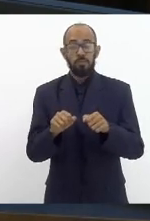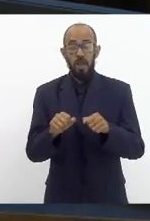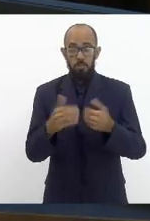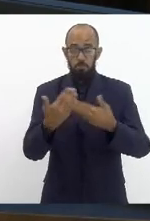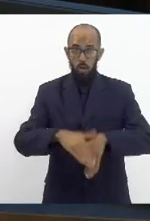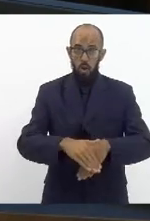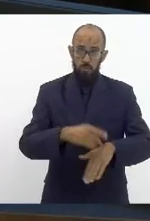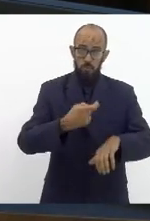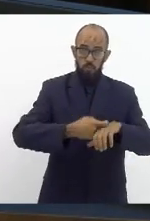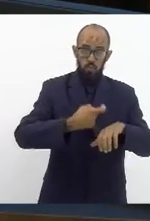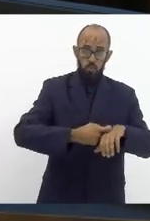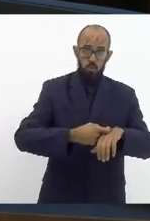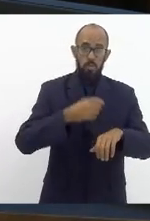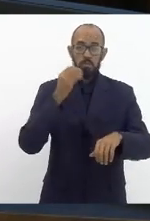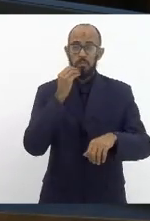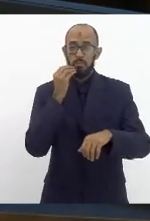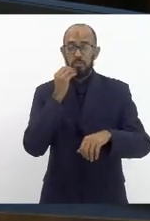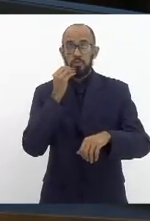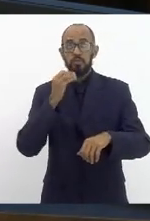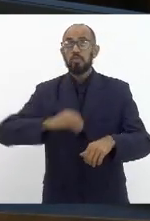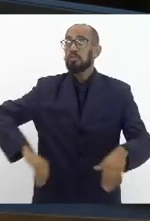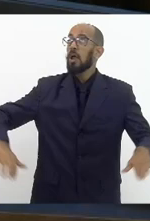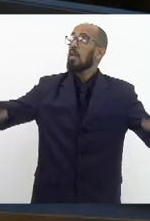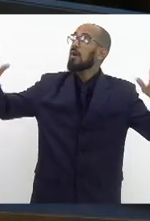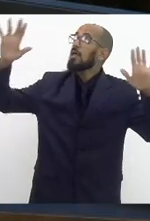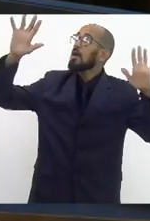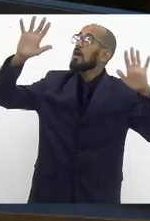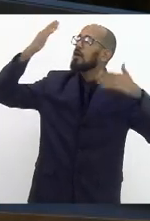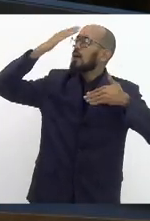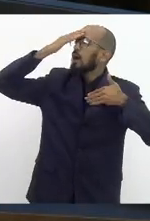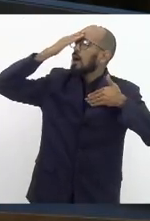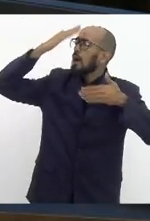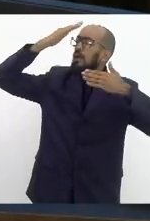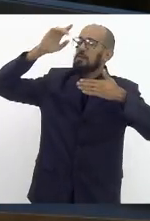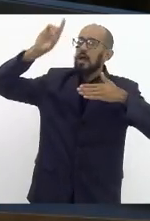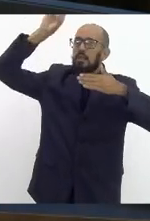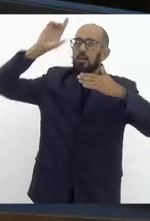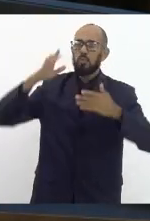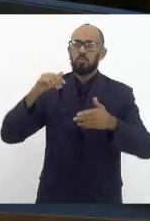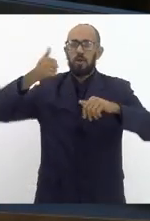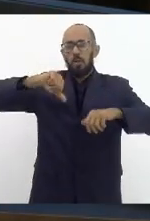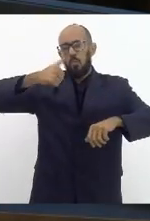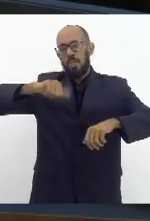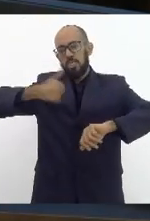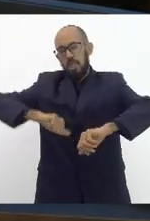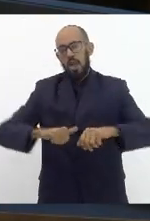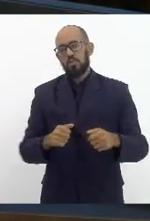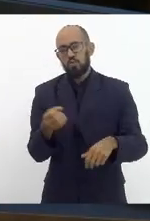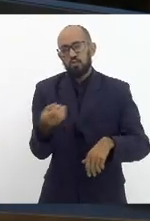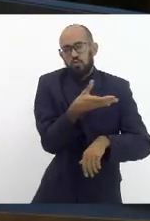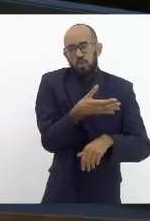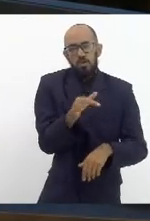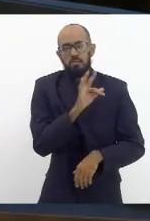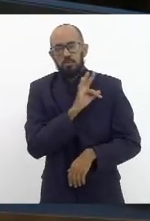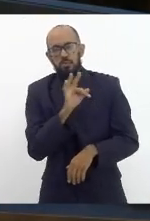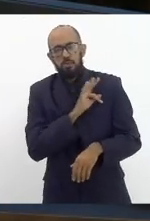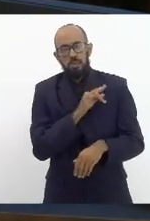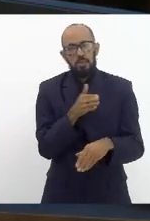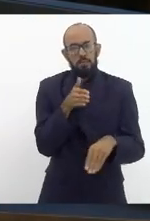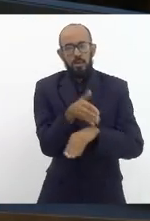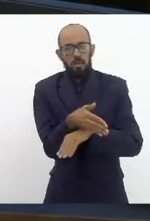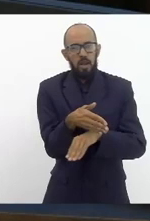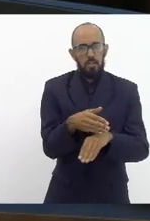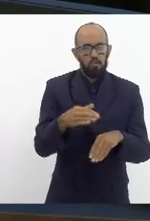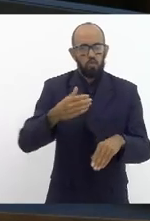essa, deveria levantar as mãos para os céus e agradecer a qualidade dos novos policiais que ingressariam nesse concurso. Mas,